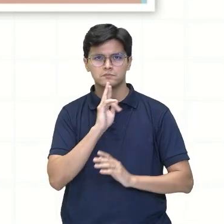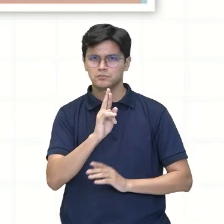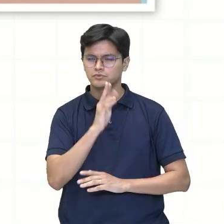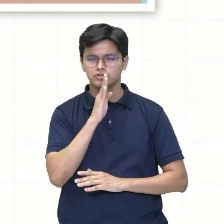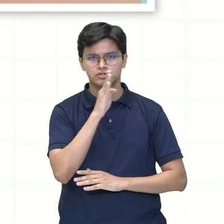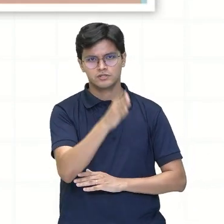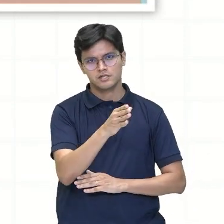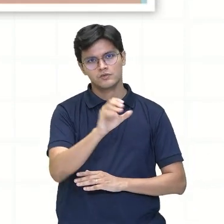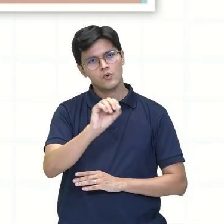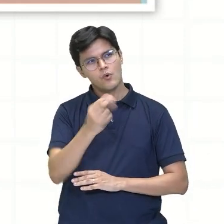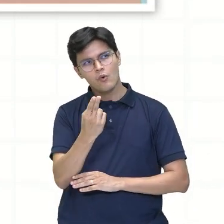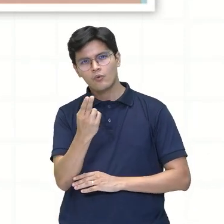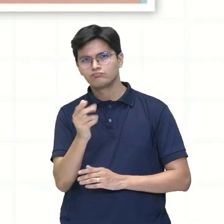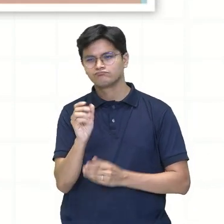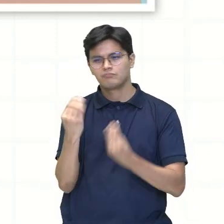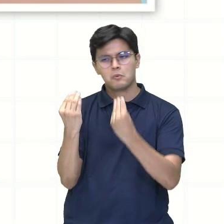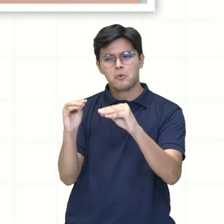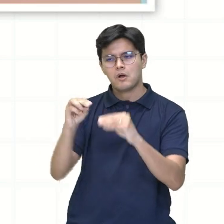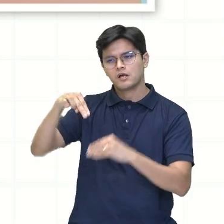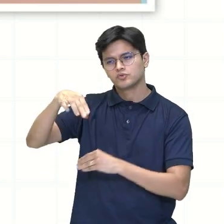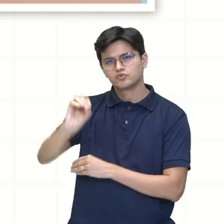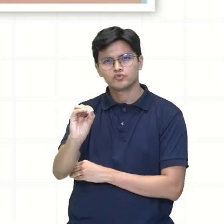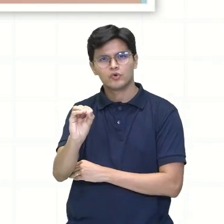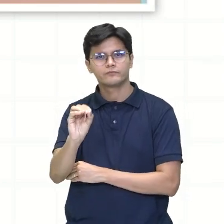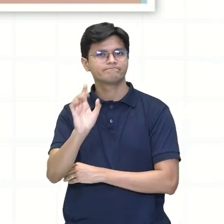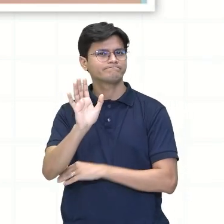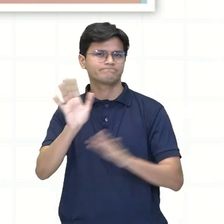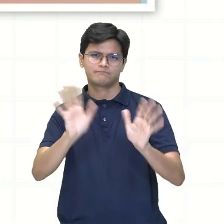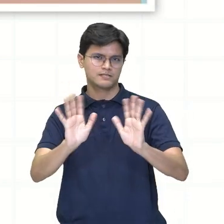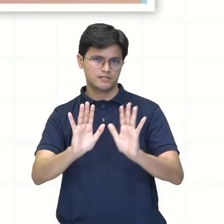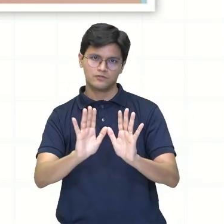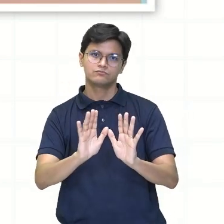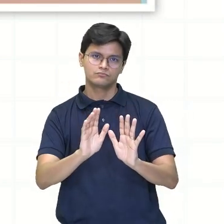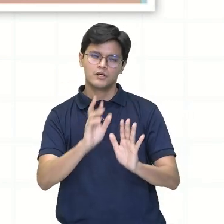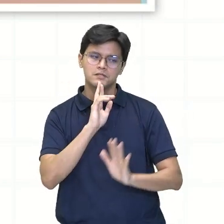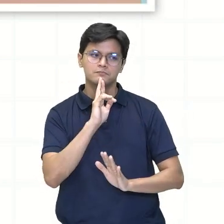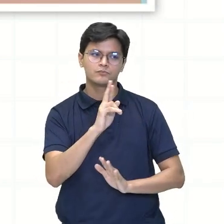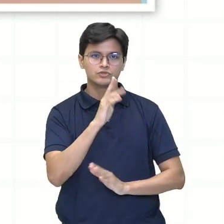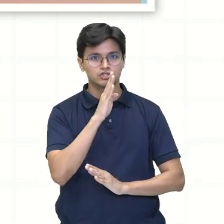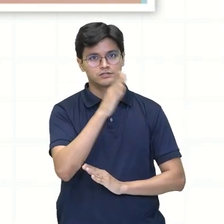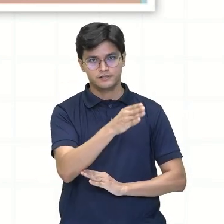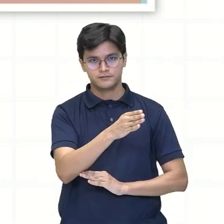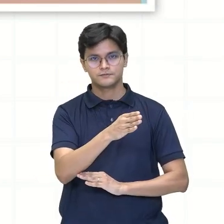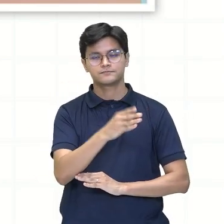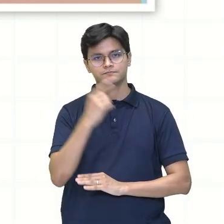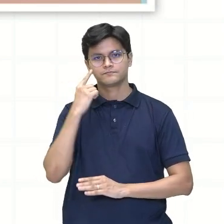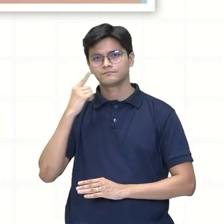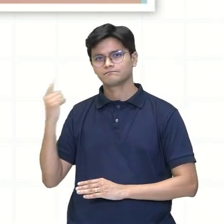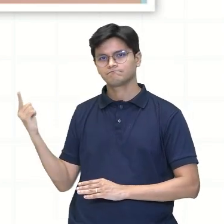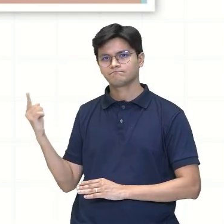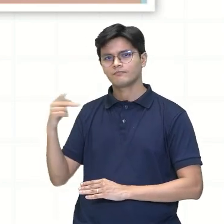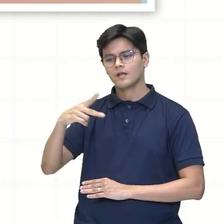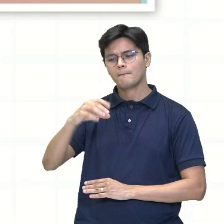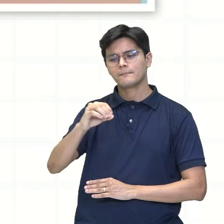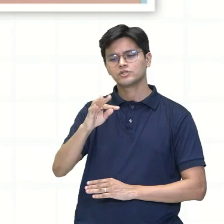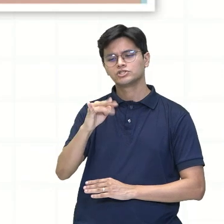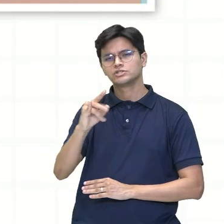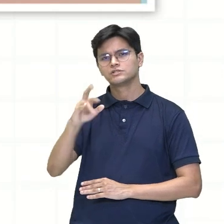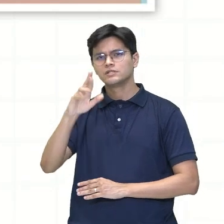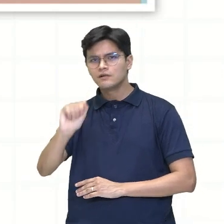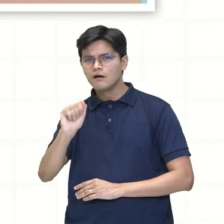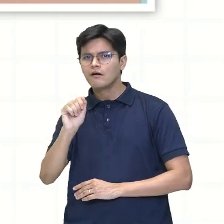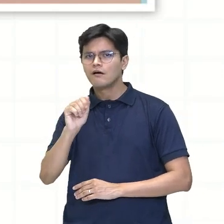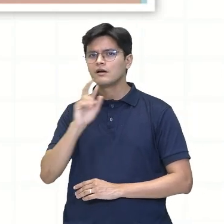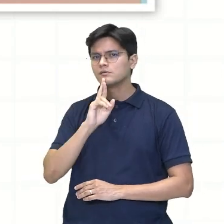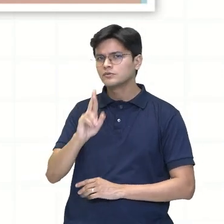ou no, certo? E aí, vamos ver o que a Potira fez, né? Vamos dizer que